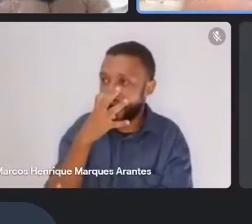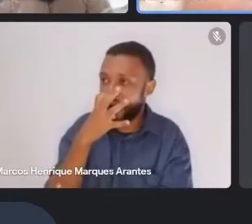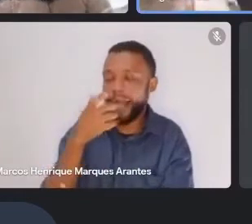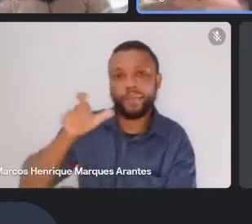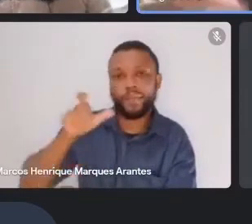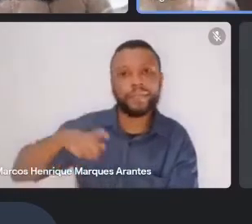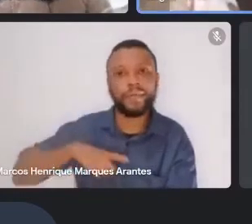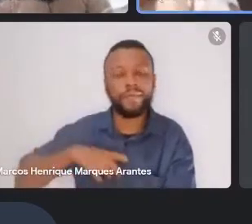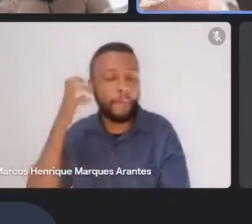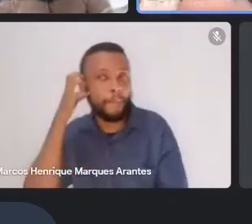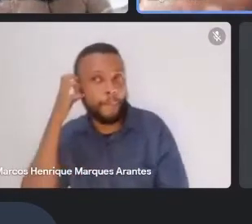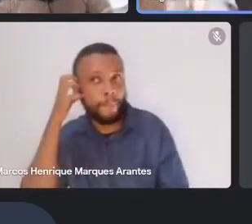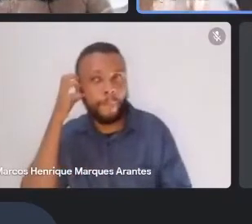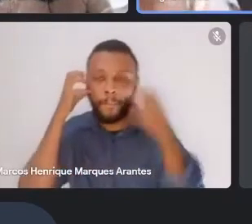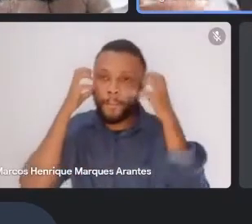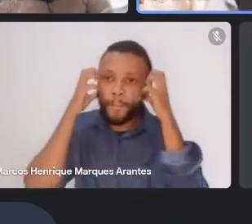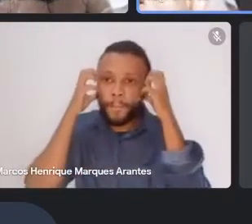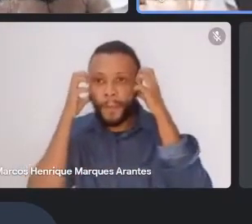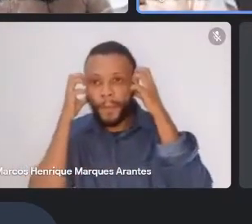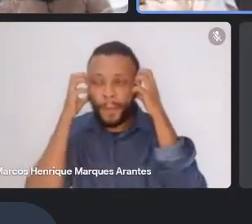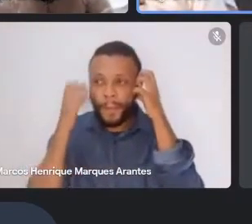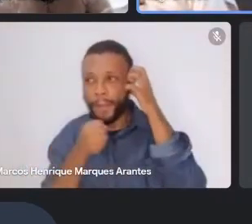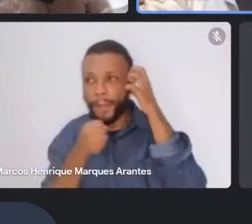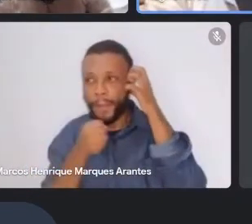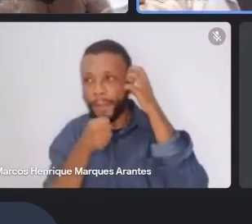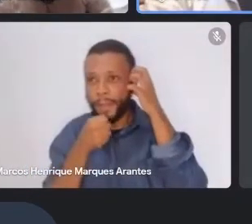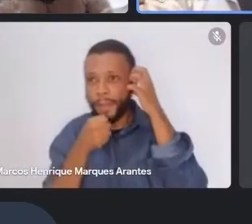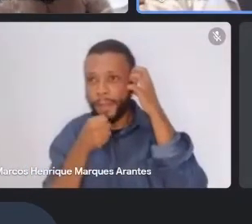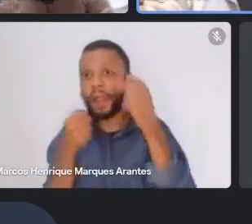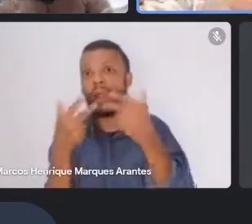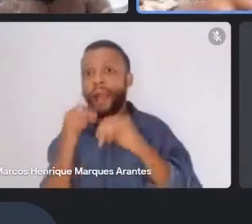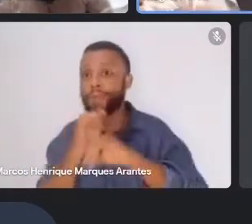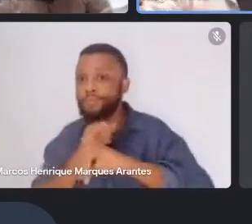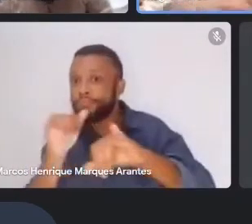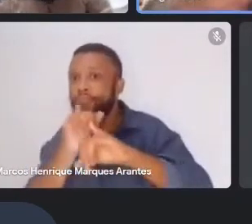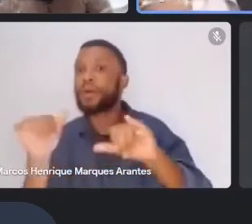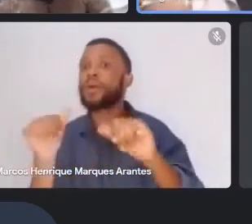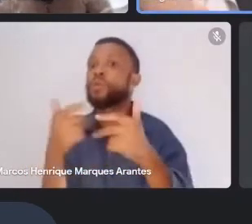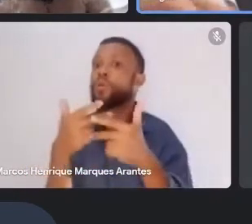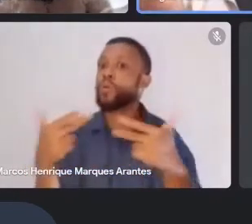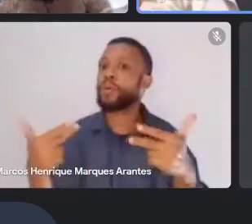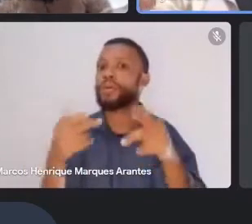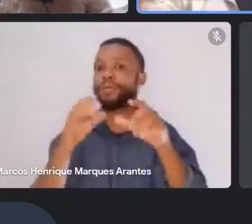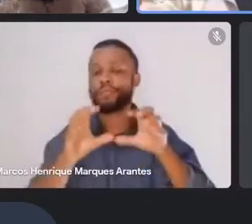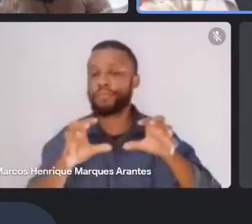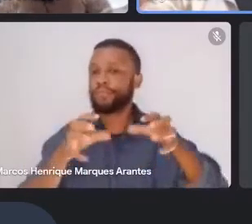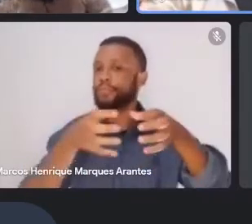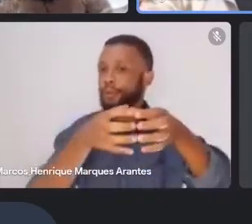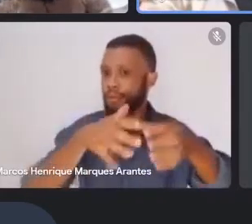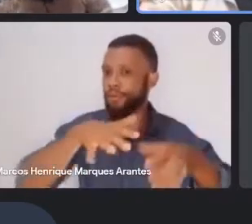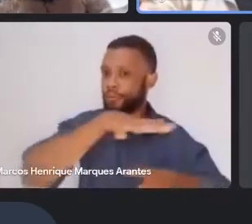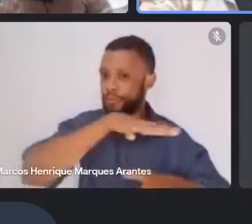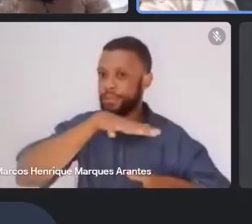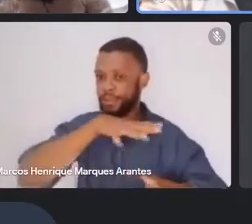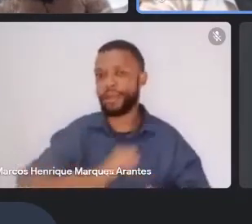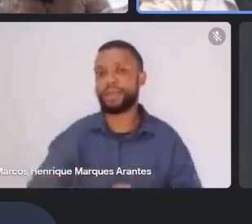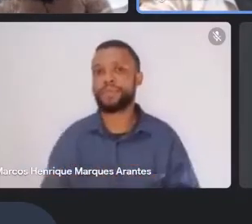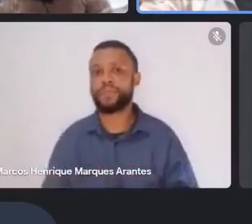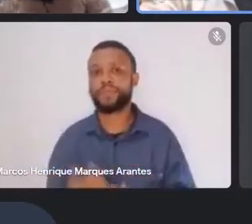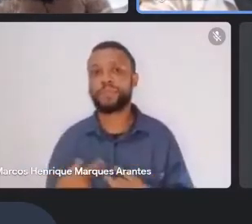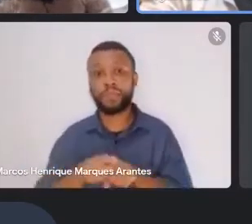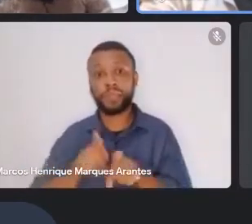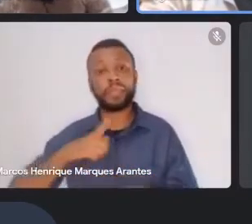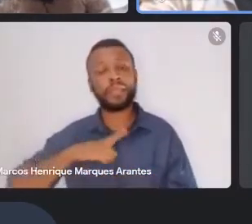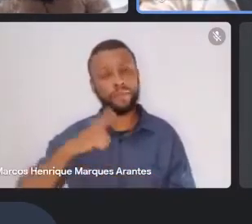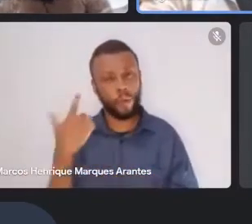rádio, né? Assim, sempre narrando coisas para a comunidade, né? E aí, assim, enfim, teve um outro lugar, que eu me